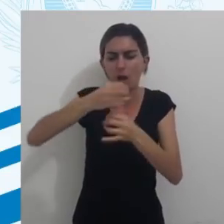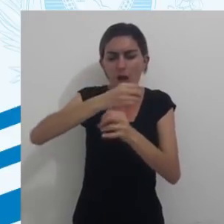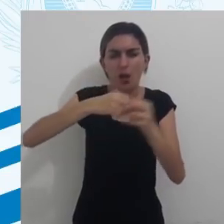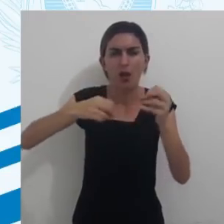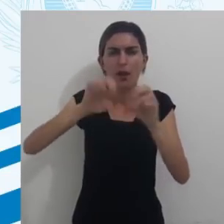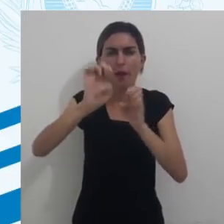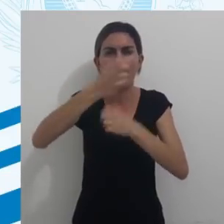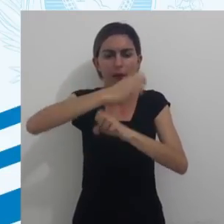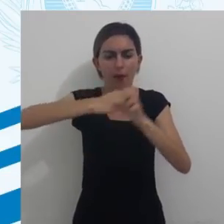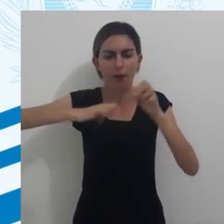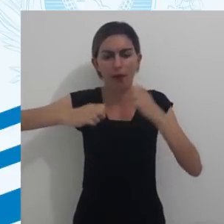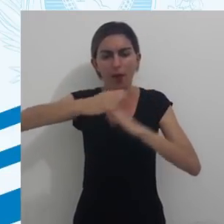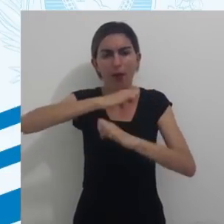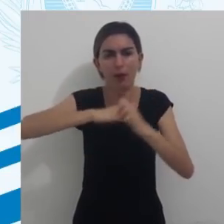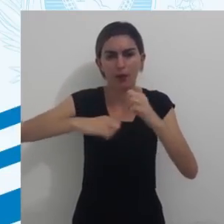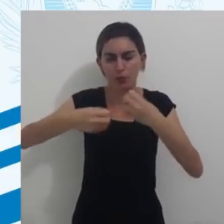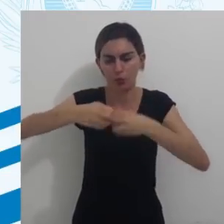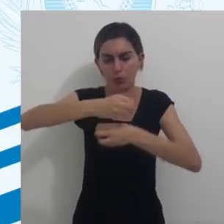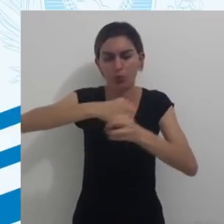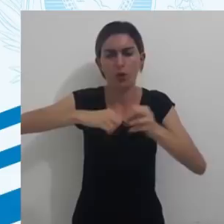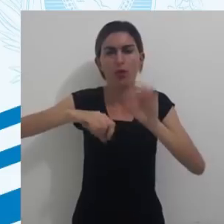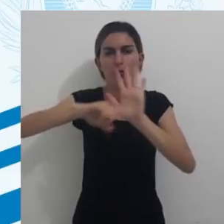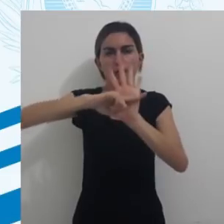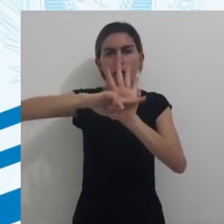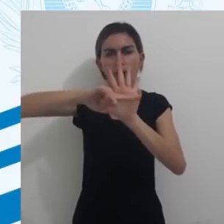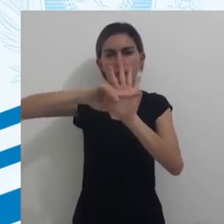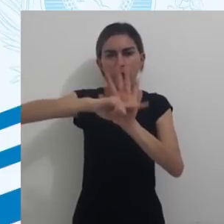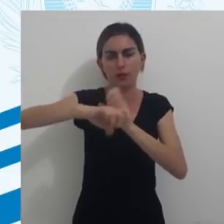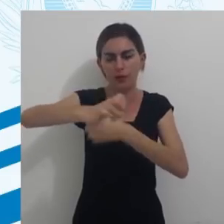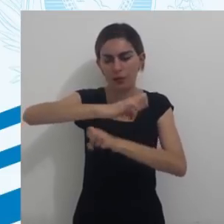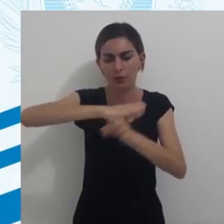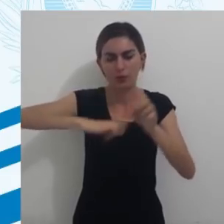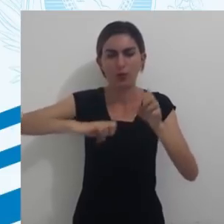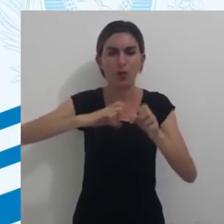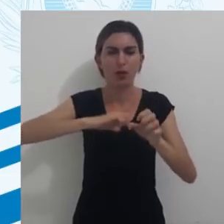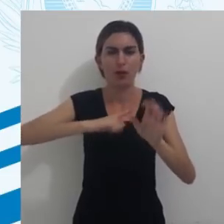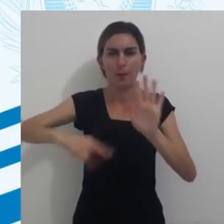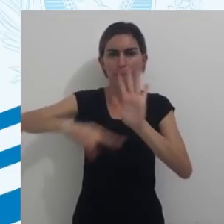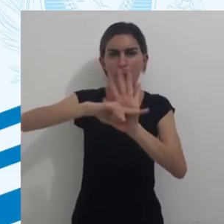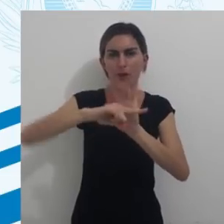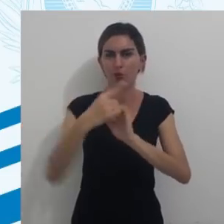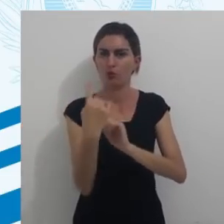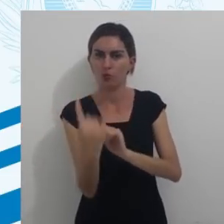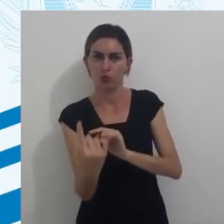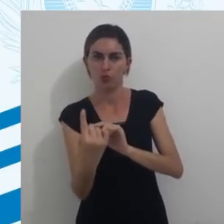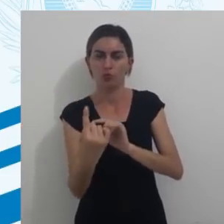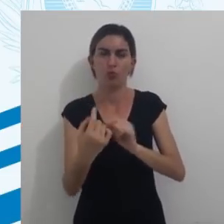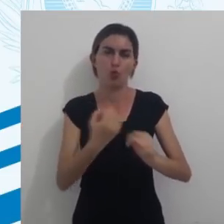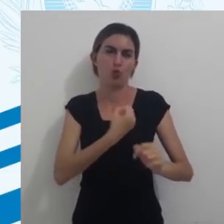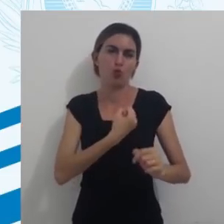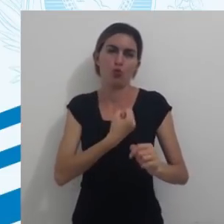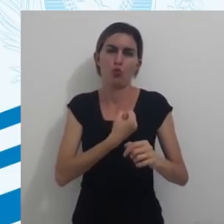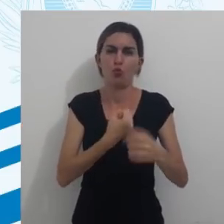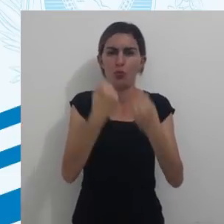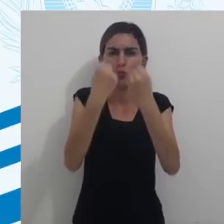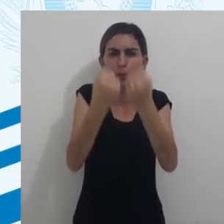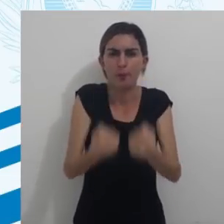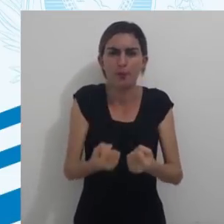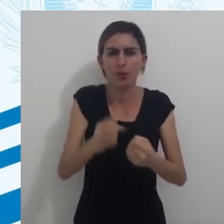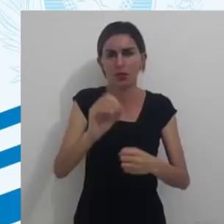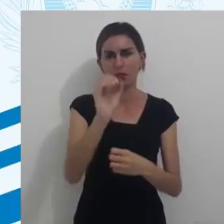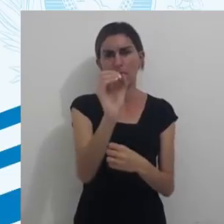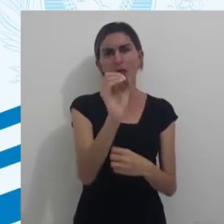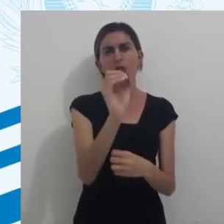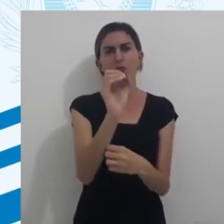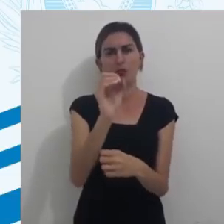elétrons, partículas negativas, onde tem menos 1 e número de massa 0.